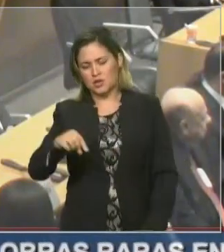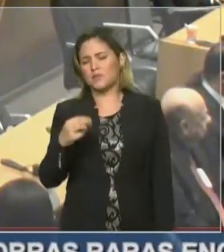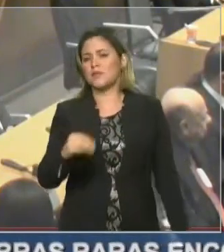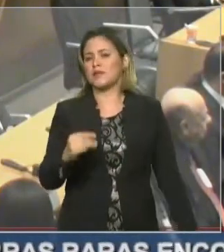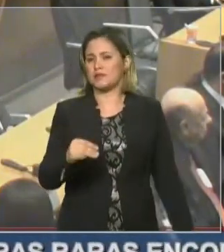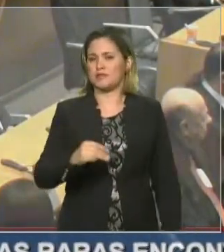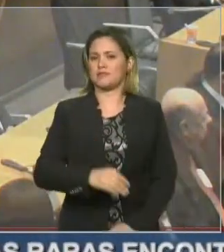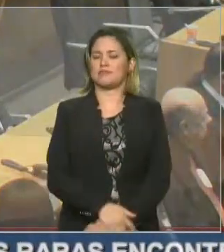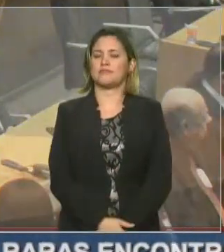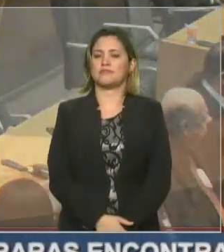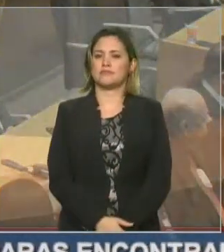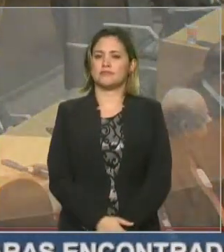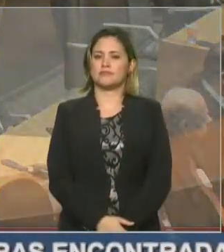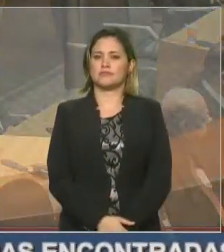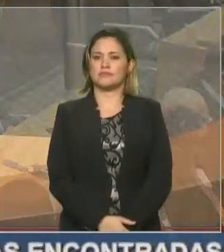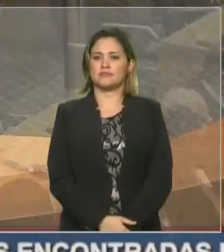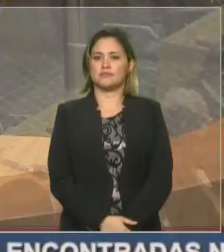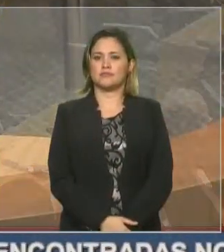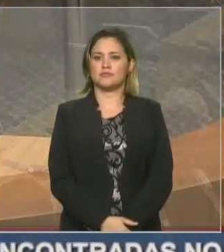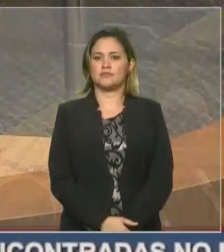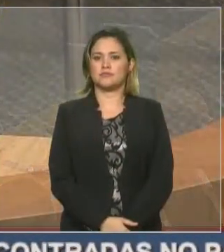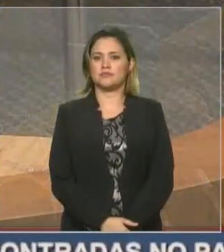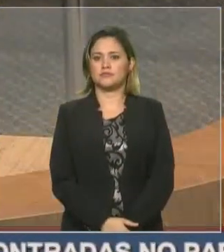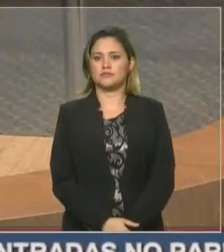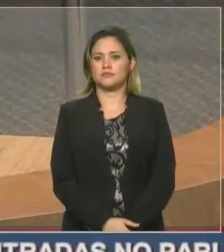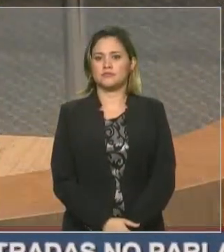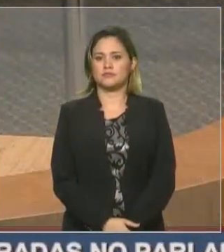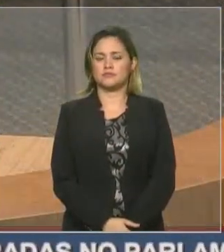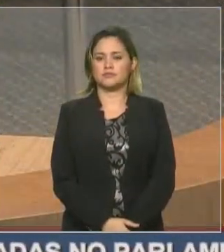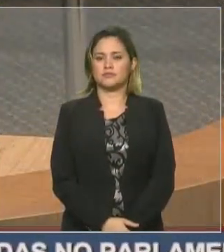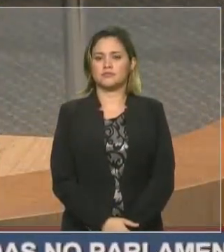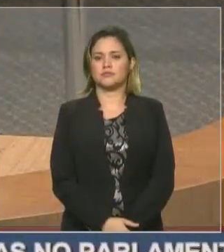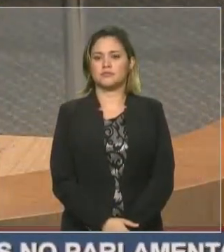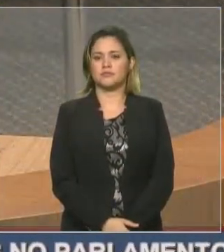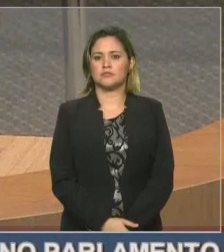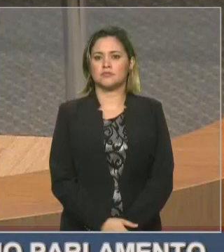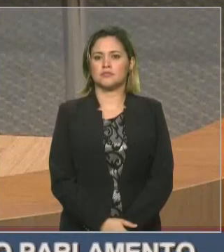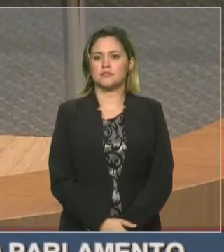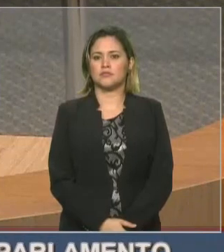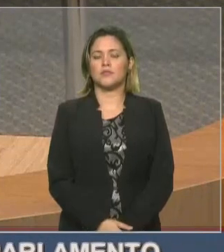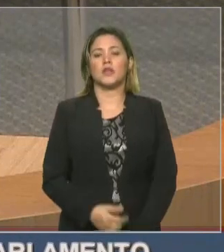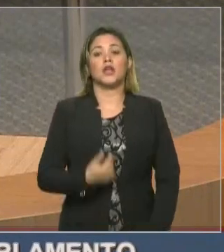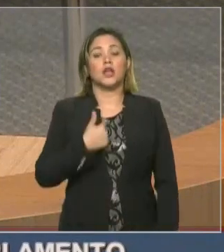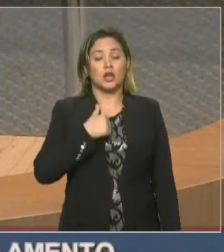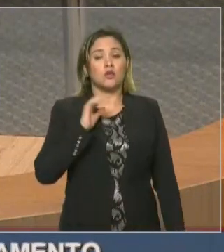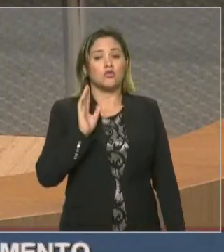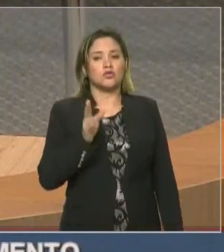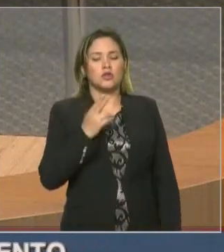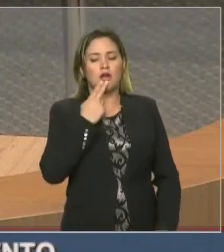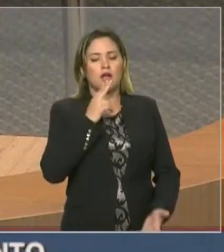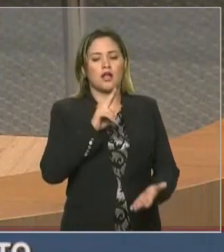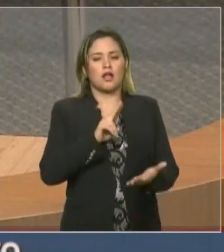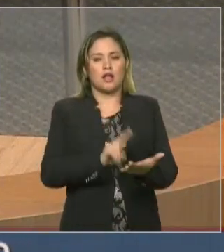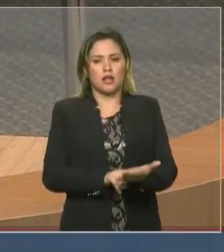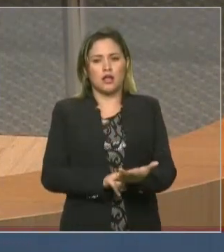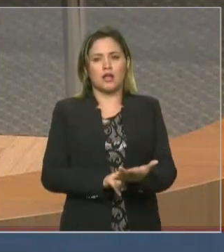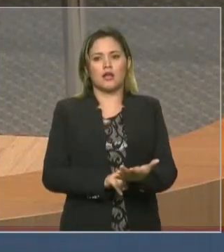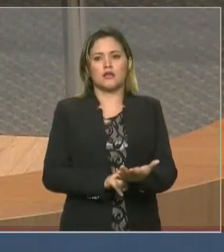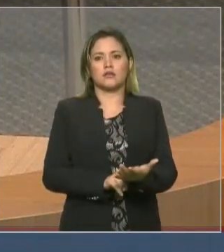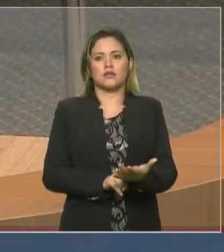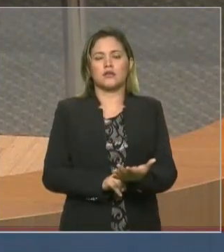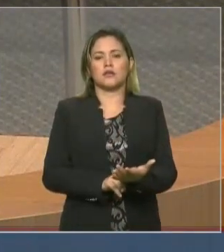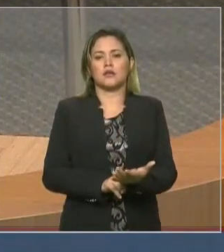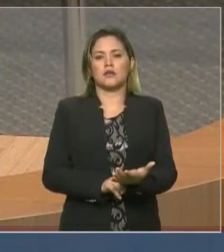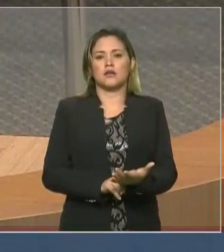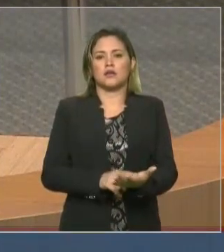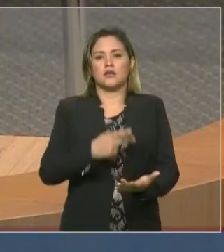para dizer que eu estou descobrindo, e já fiz uma carta para o presidente Bídio Buzar, que